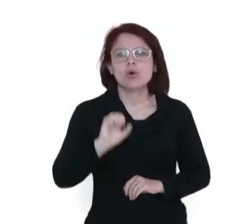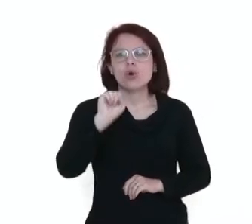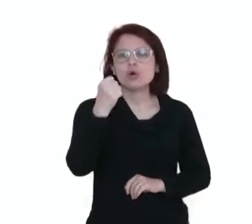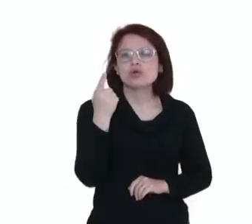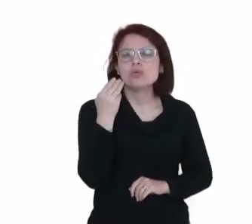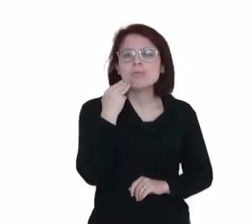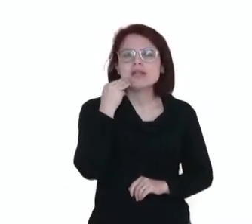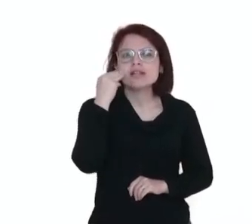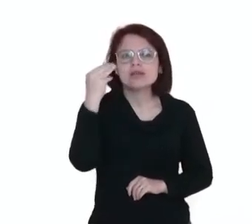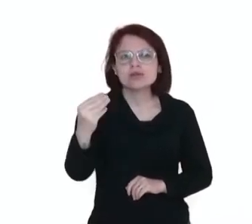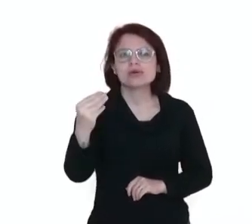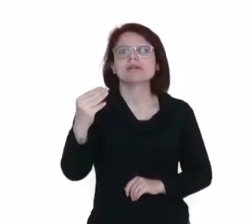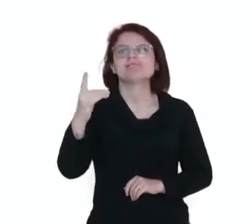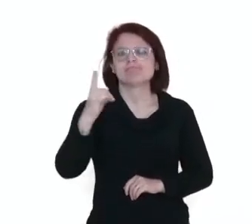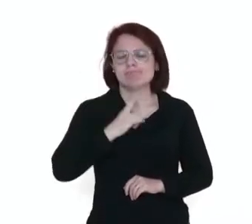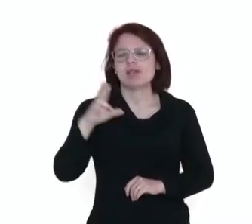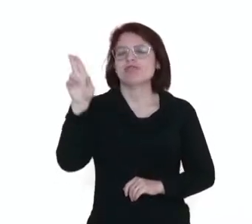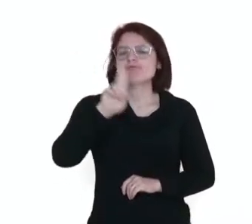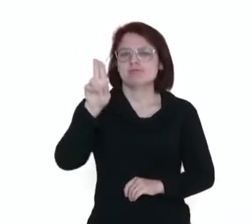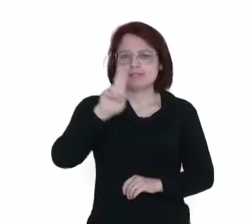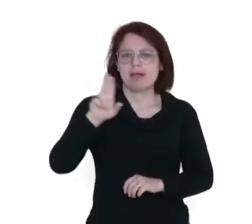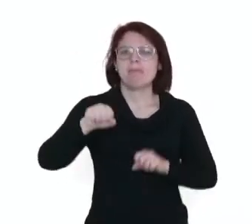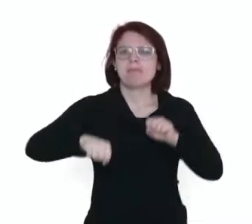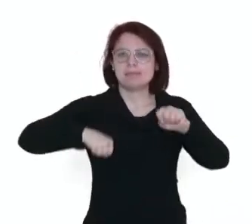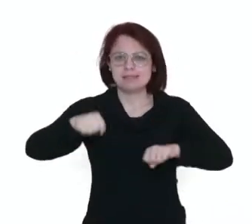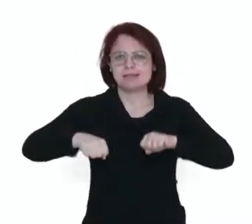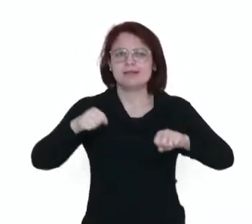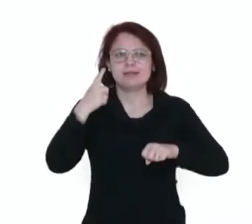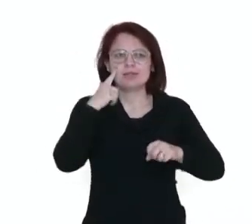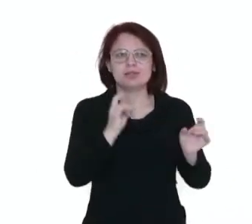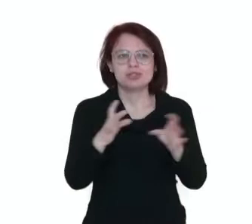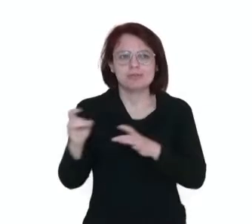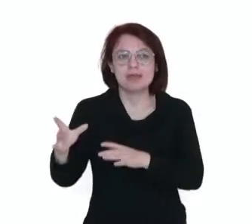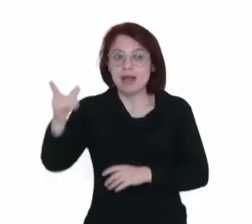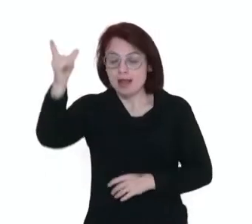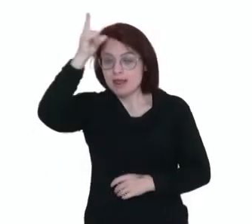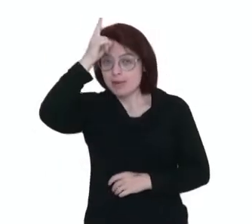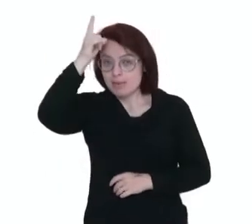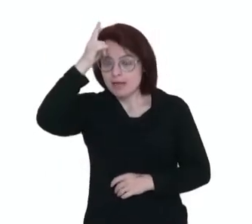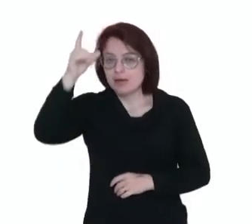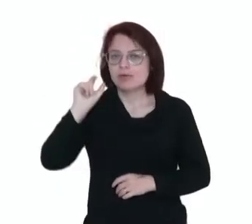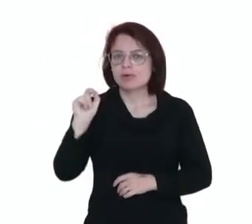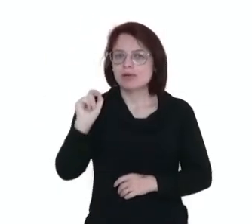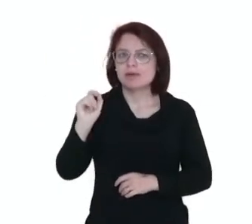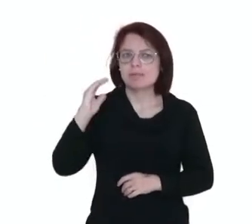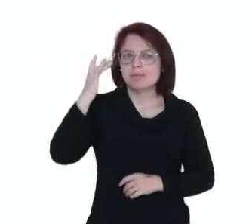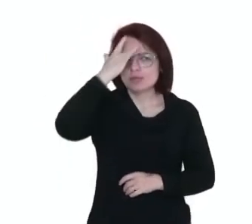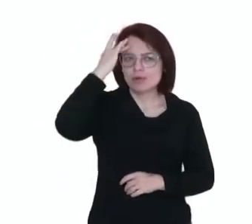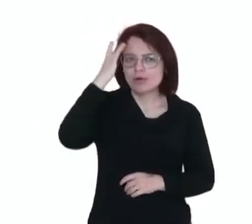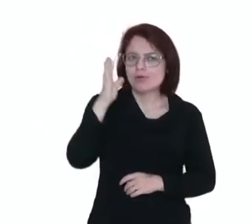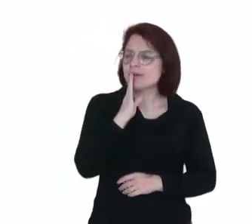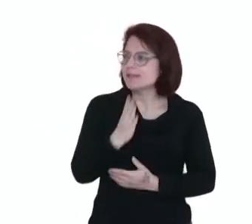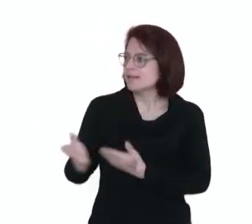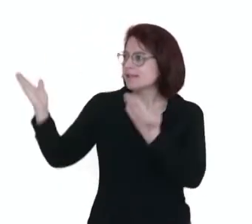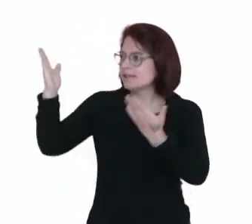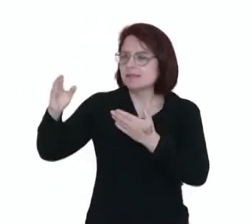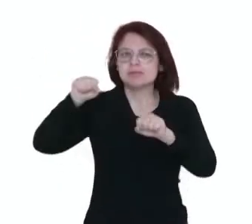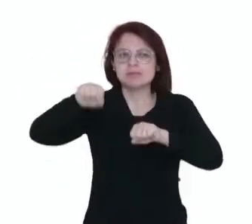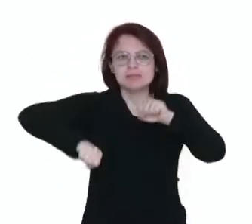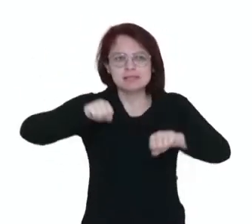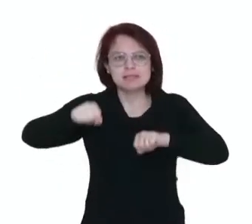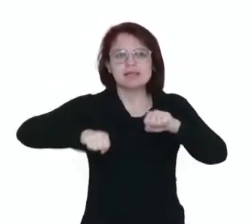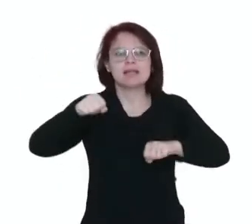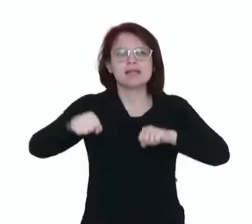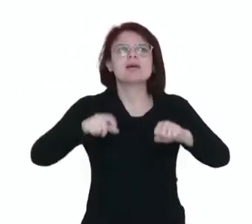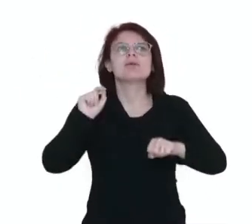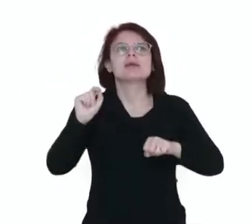a bicicleta em sua rotina diária. A cidade alemã mais conhecida pela popularidade da bicicleta como meio de